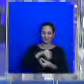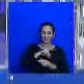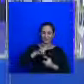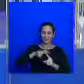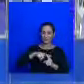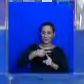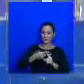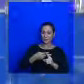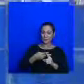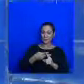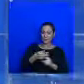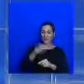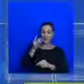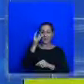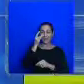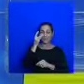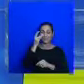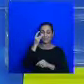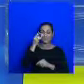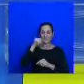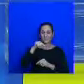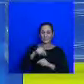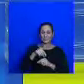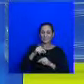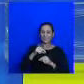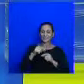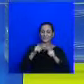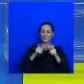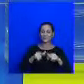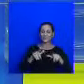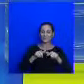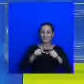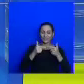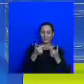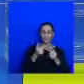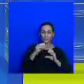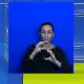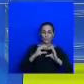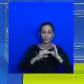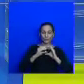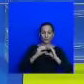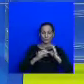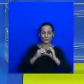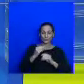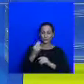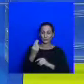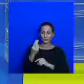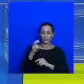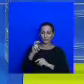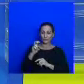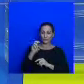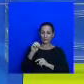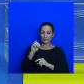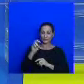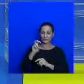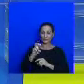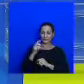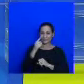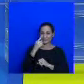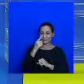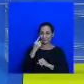Dupla Cena ao vivo aqui direto do Espaço da Sorte. Concurso 2.505.